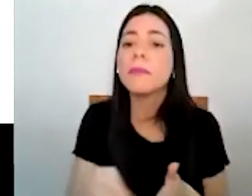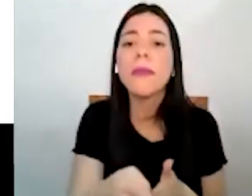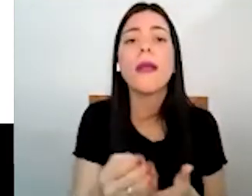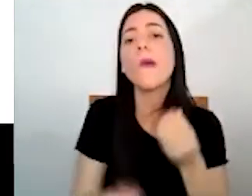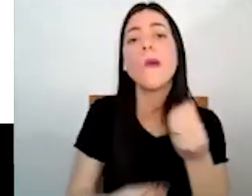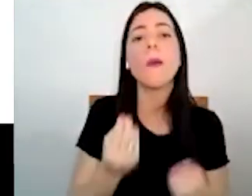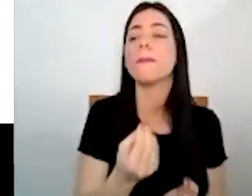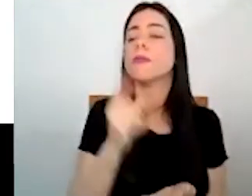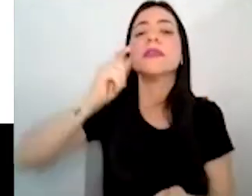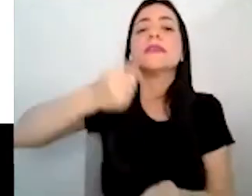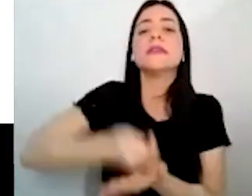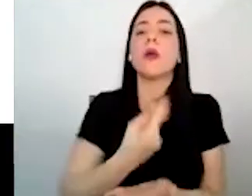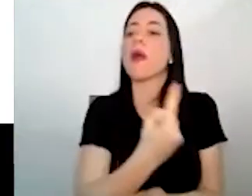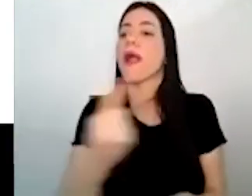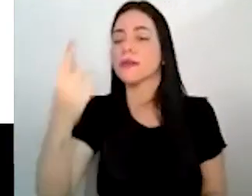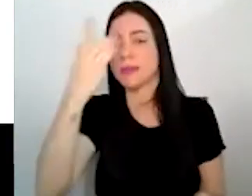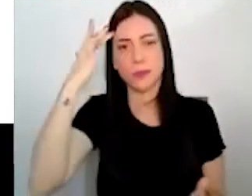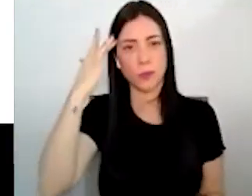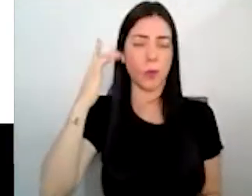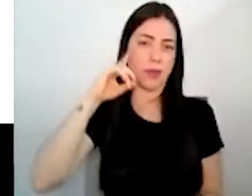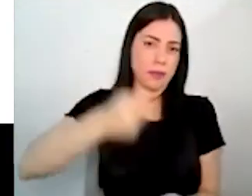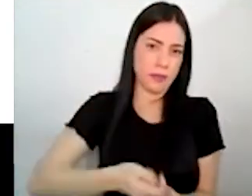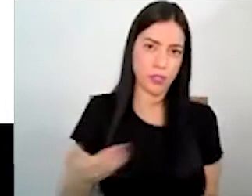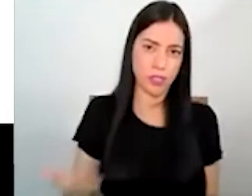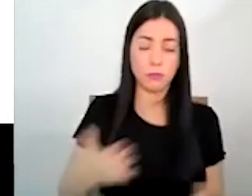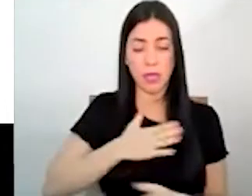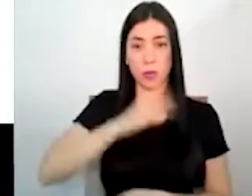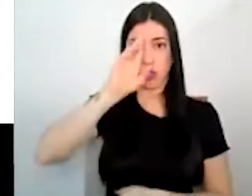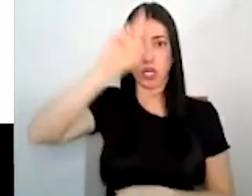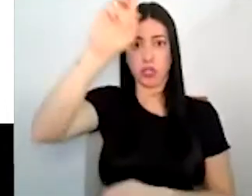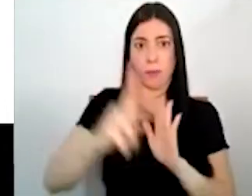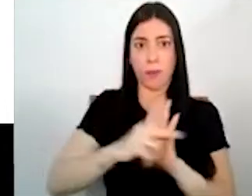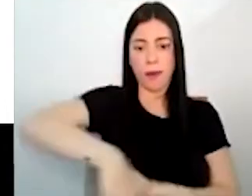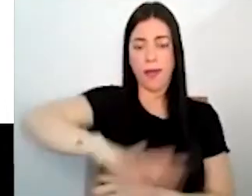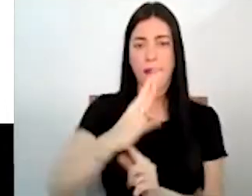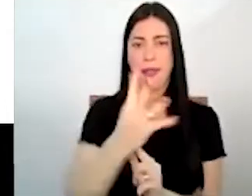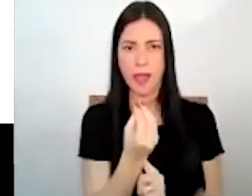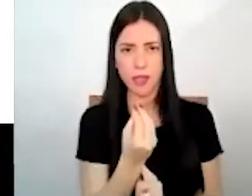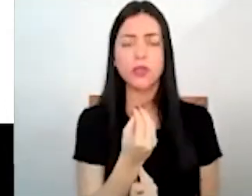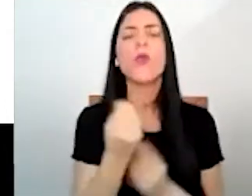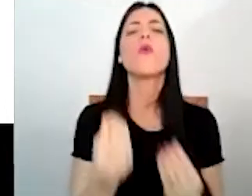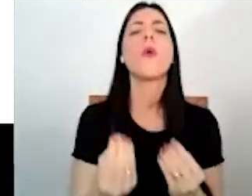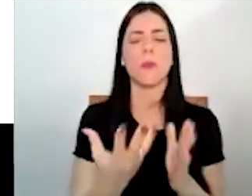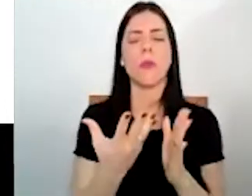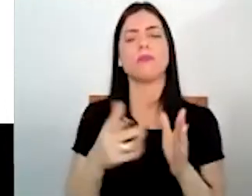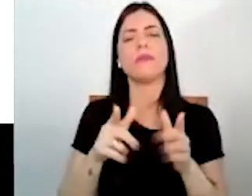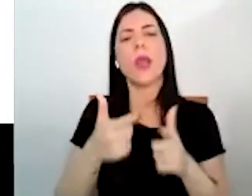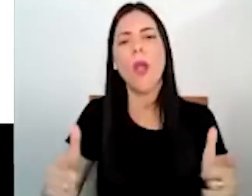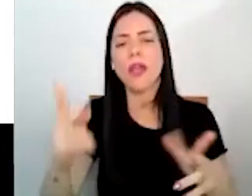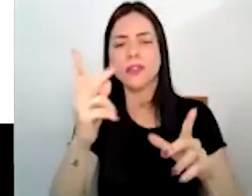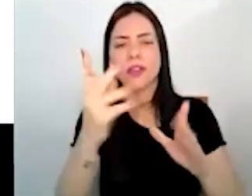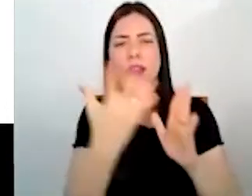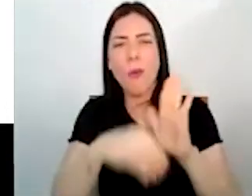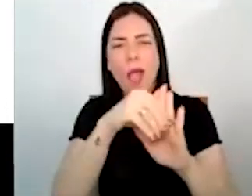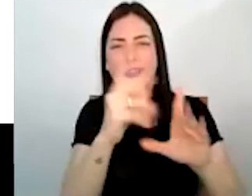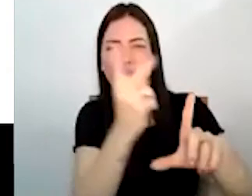tomar. Então, para eu que sou diretor de arte, a condução desse processo e a definição da linguagem gráfica, em parceria com